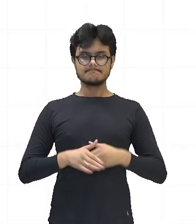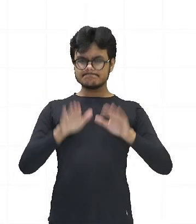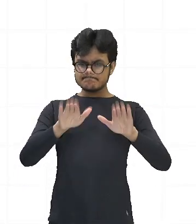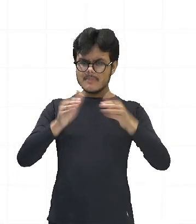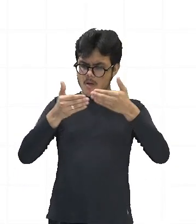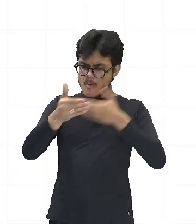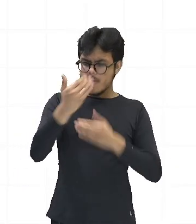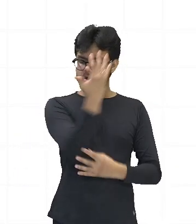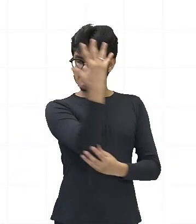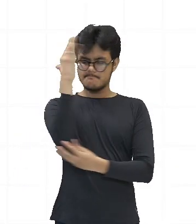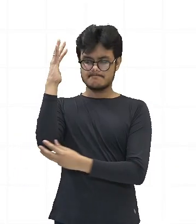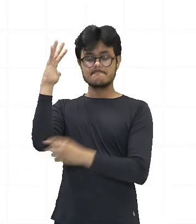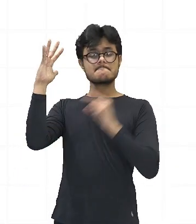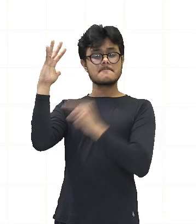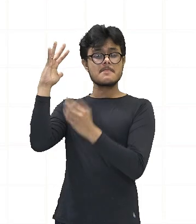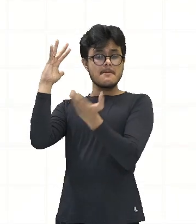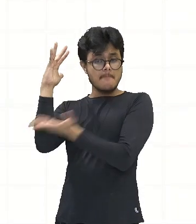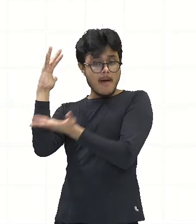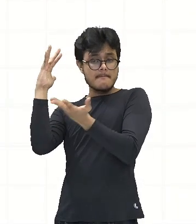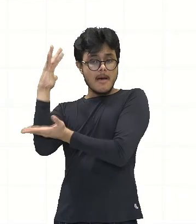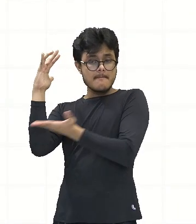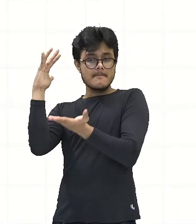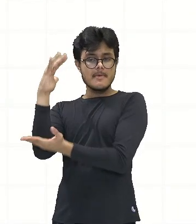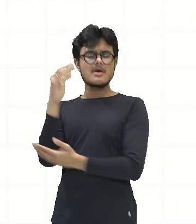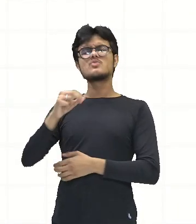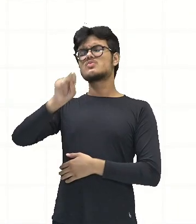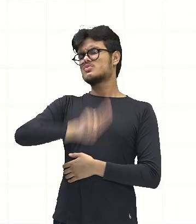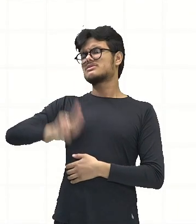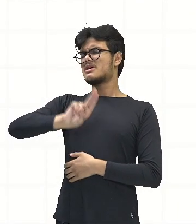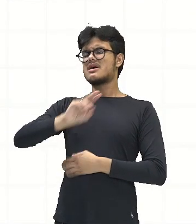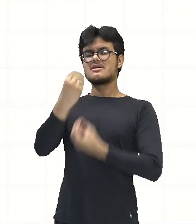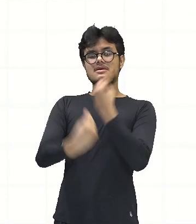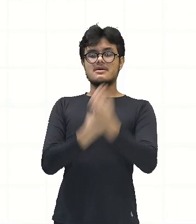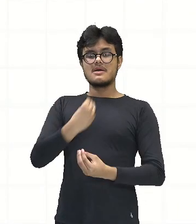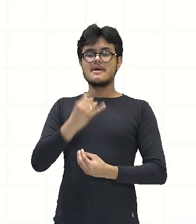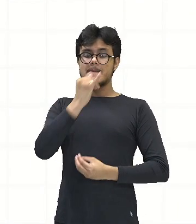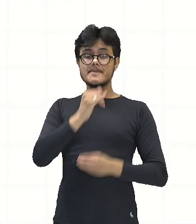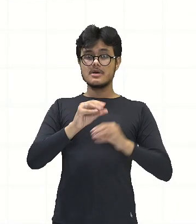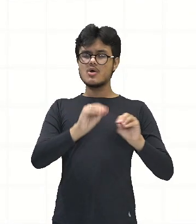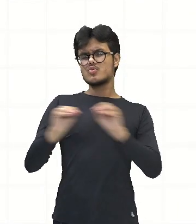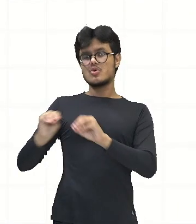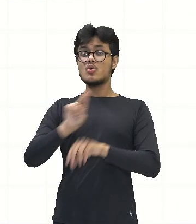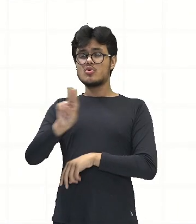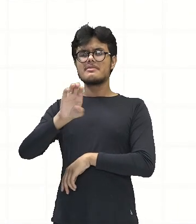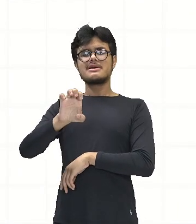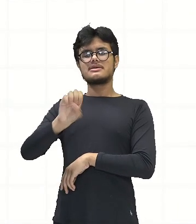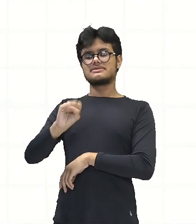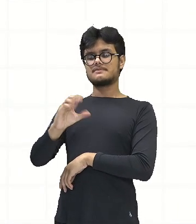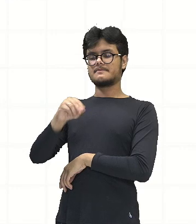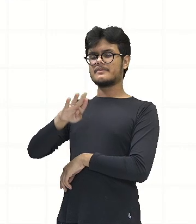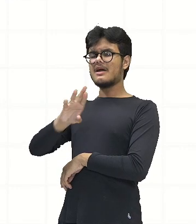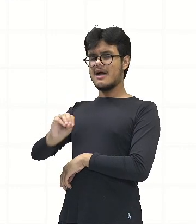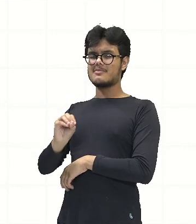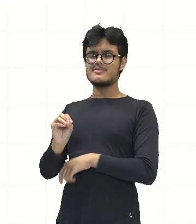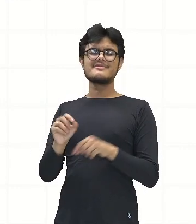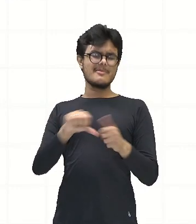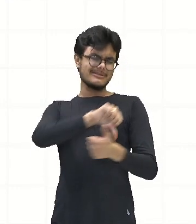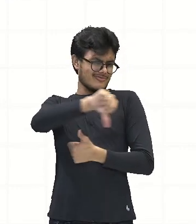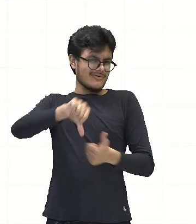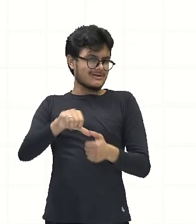da madeira, ele era conduzido por meio aqui do que chamamos de escambo, tá bom? Então, eram feitas ali as